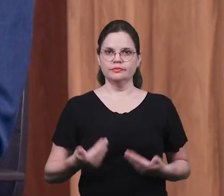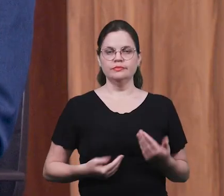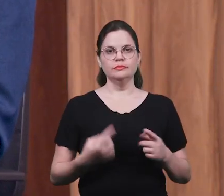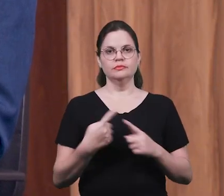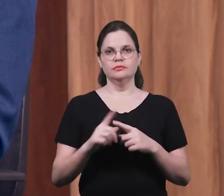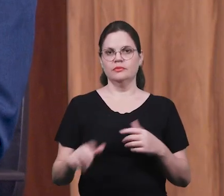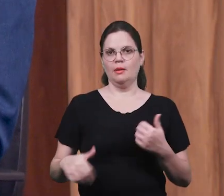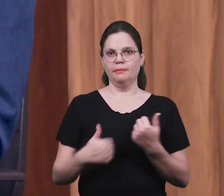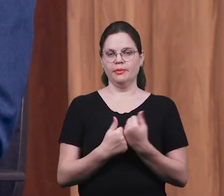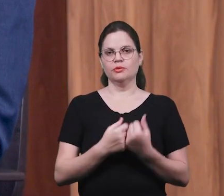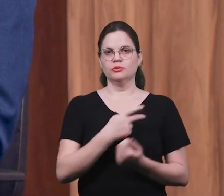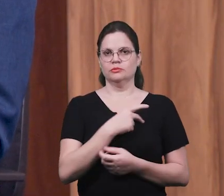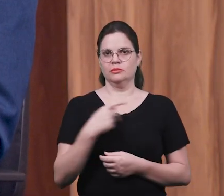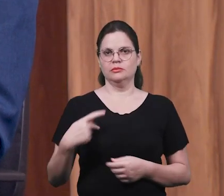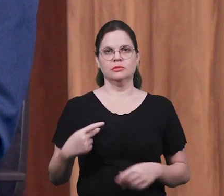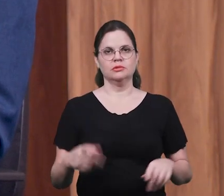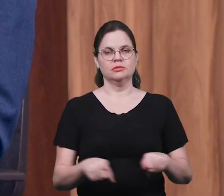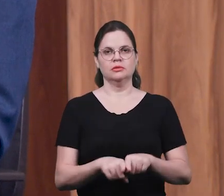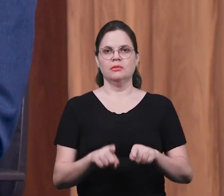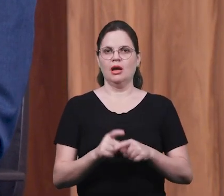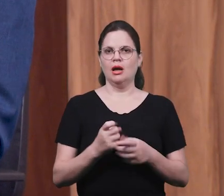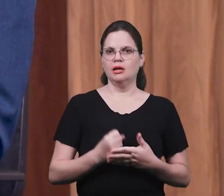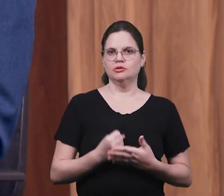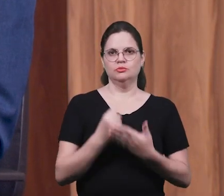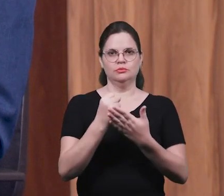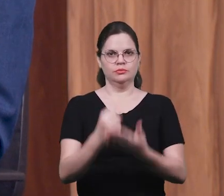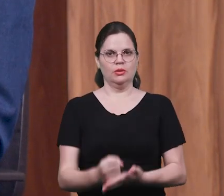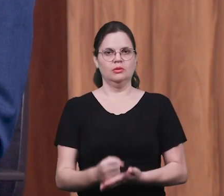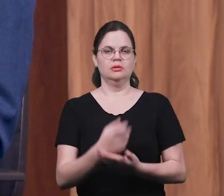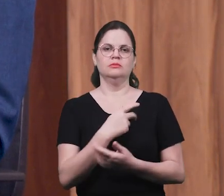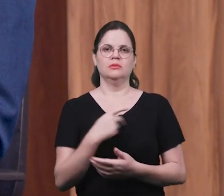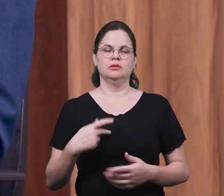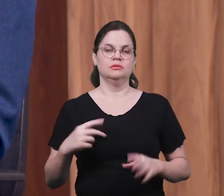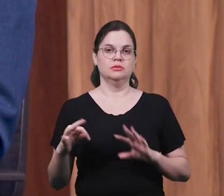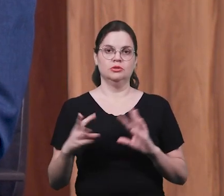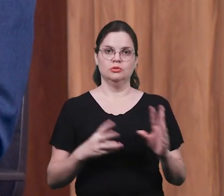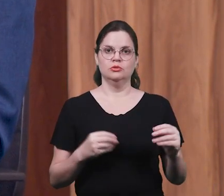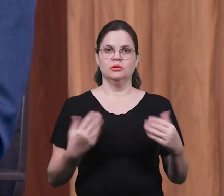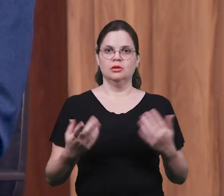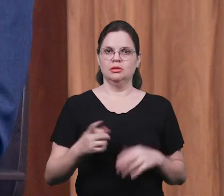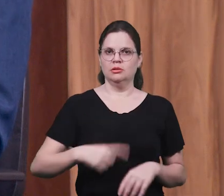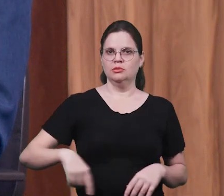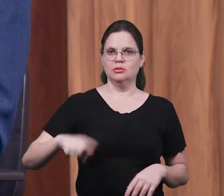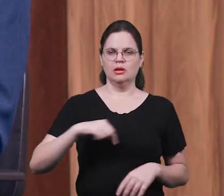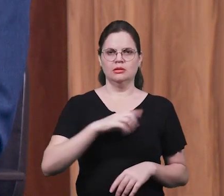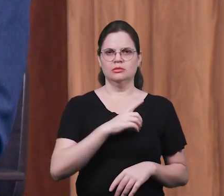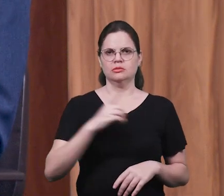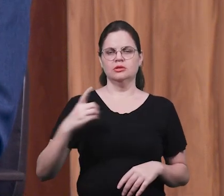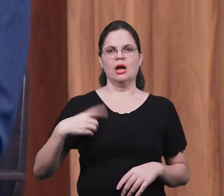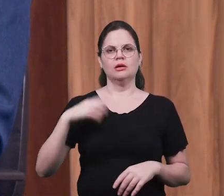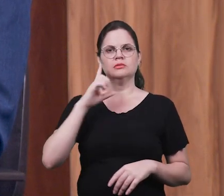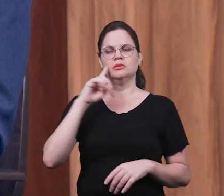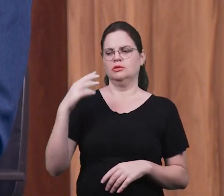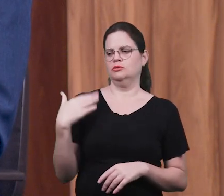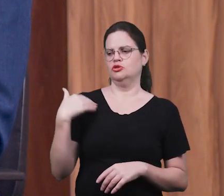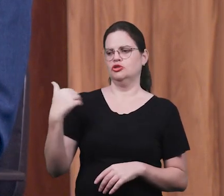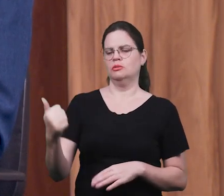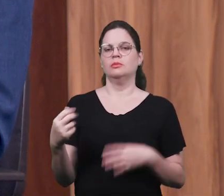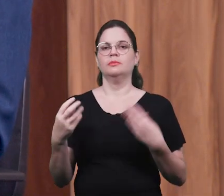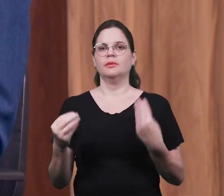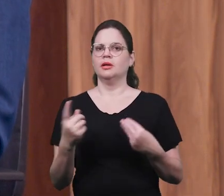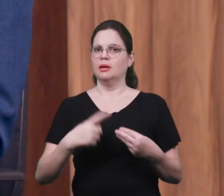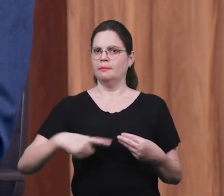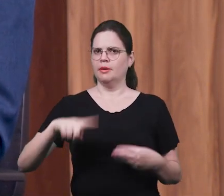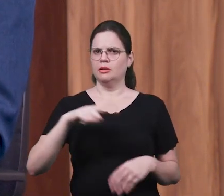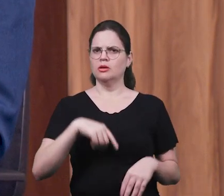pastor, ele é um cooperador do ministério. E ele foi escolhido, nós fomos escolhidos por Deus para servir. Isso para nós